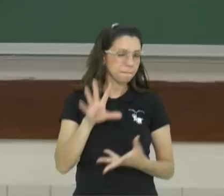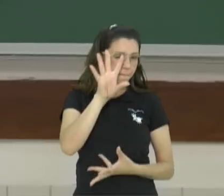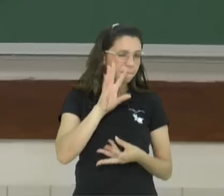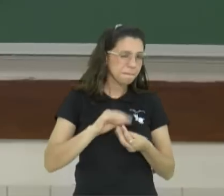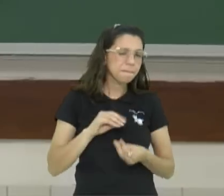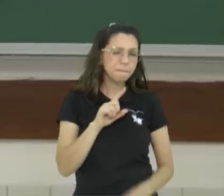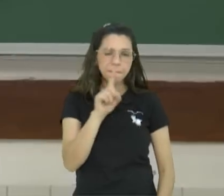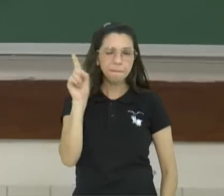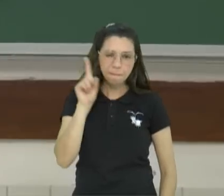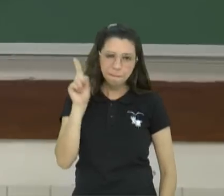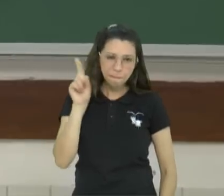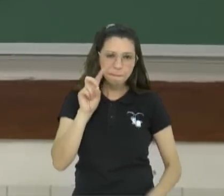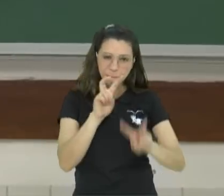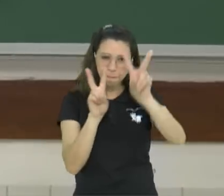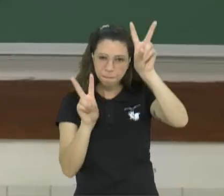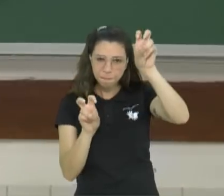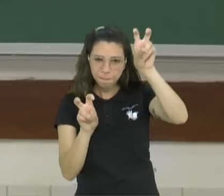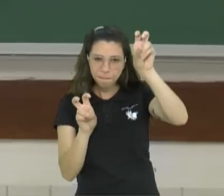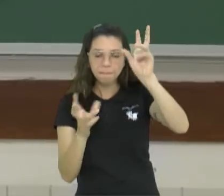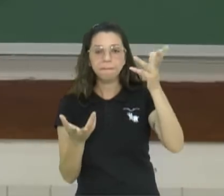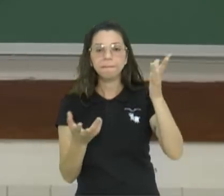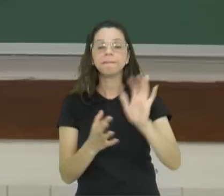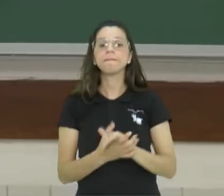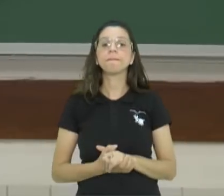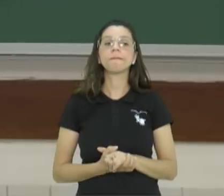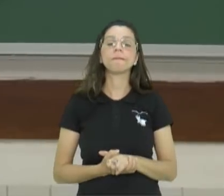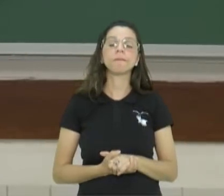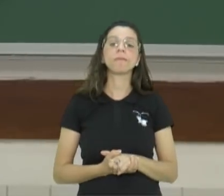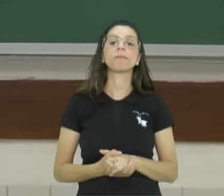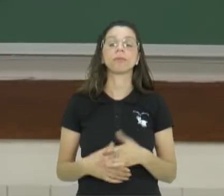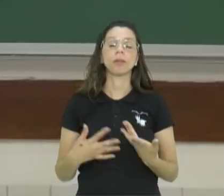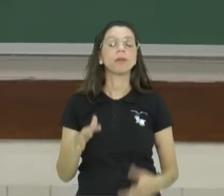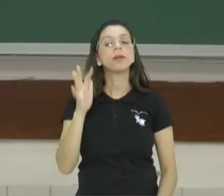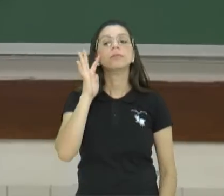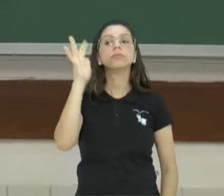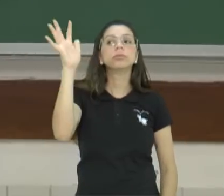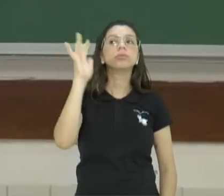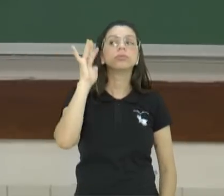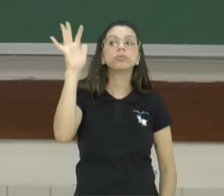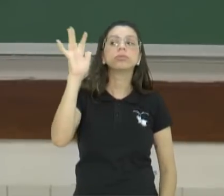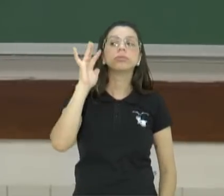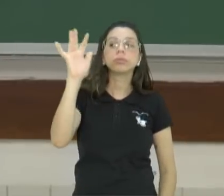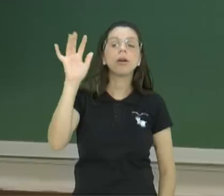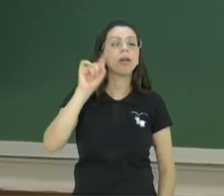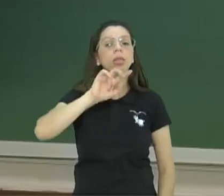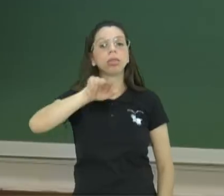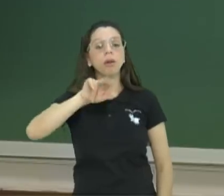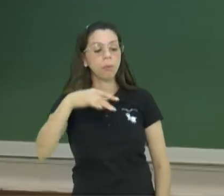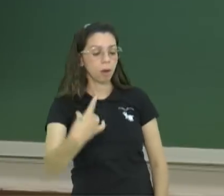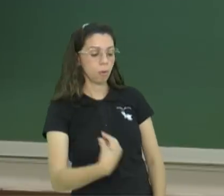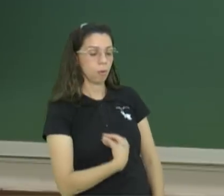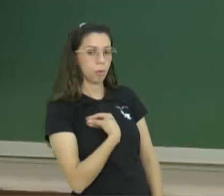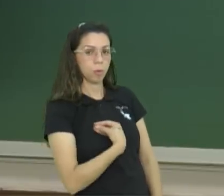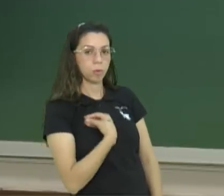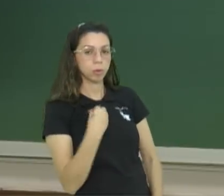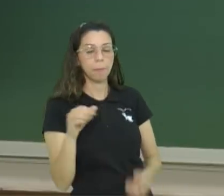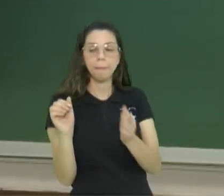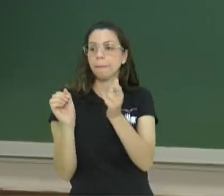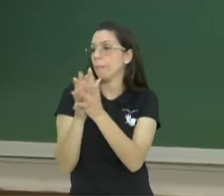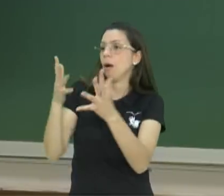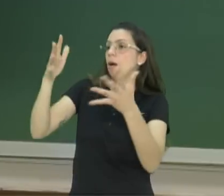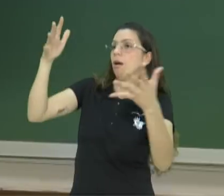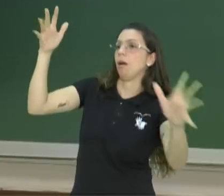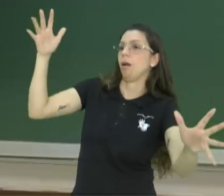que diz a citação? Vejam só, ó. Um sonho não se torna realidade através de magia, através